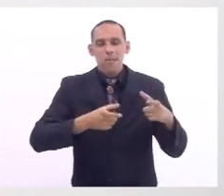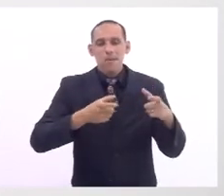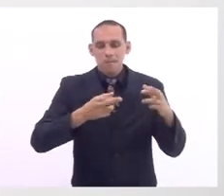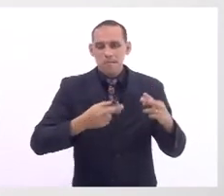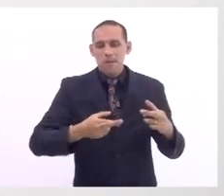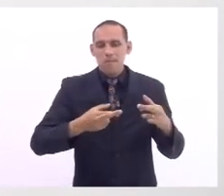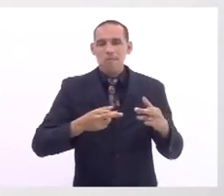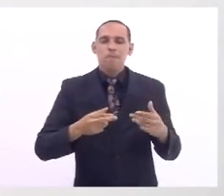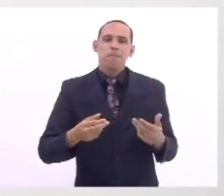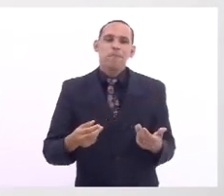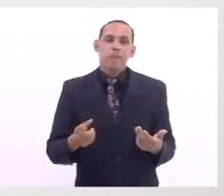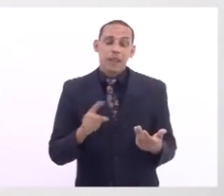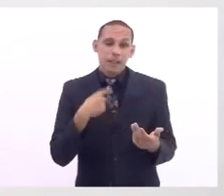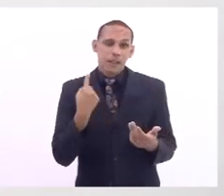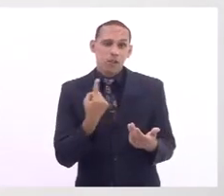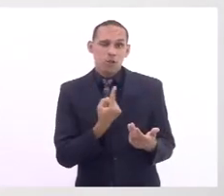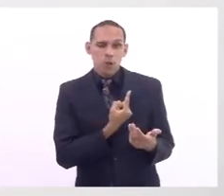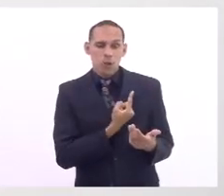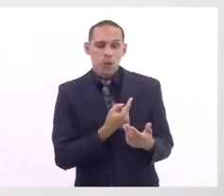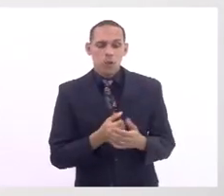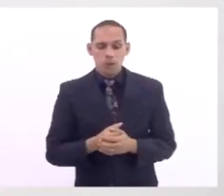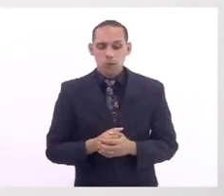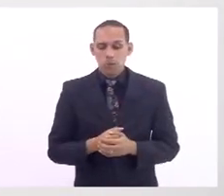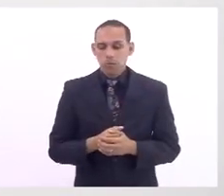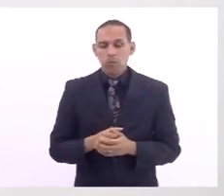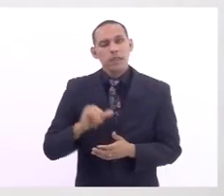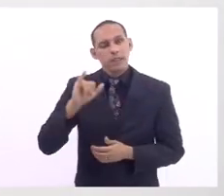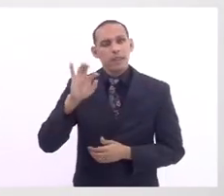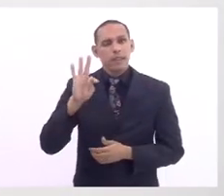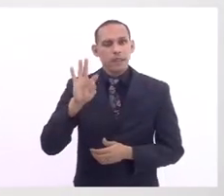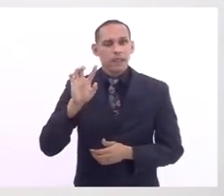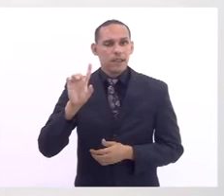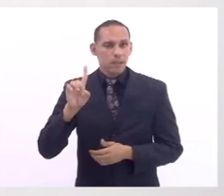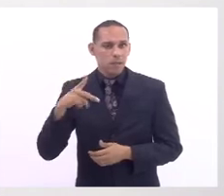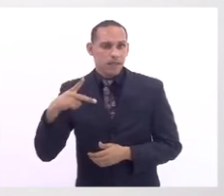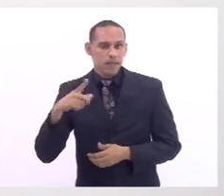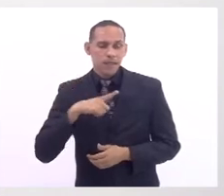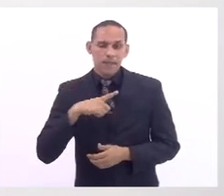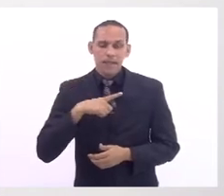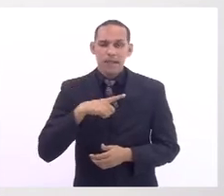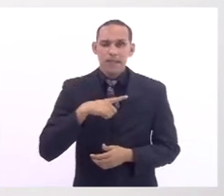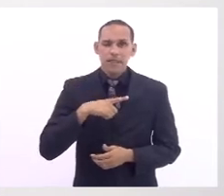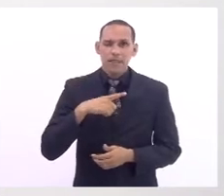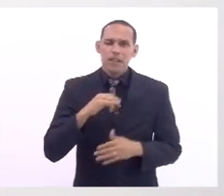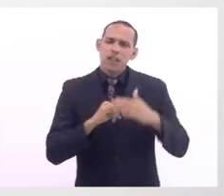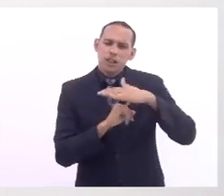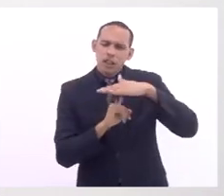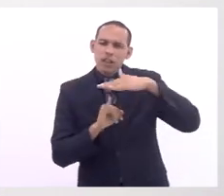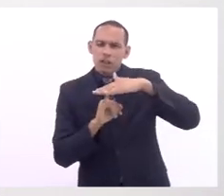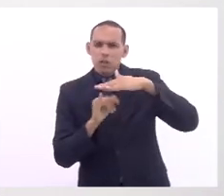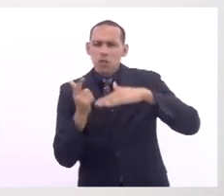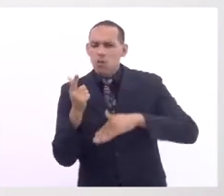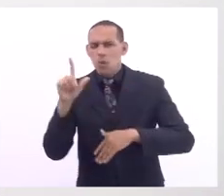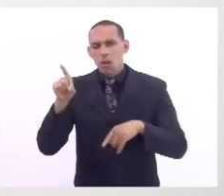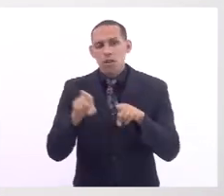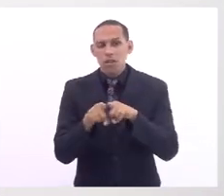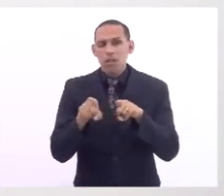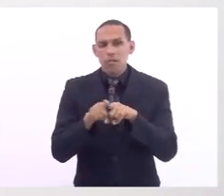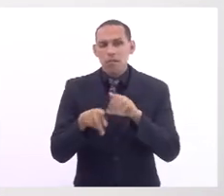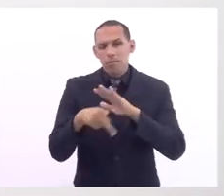tinha eu tinha perdão nós temos é o itdp por exemplo que a Clarice e outras instituições setoriais